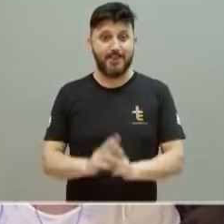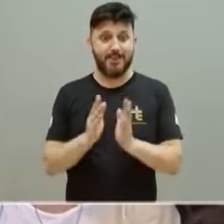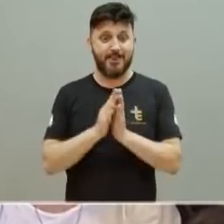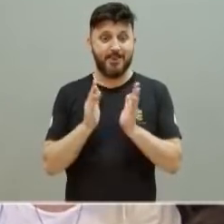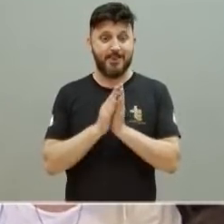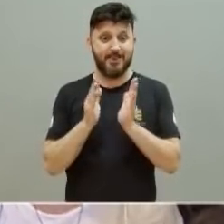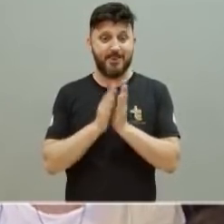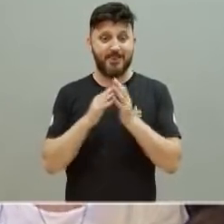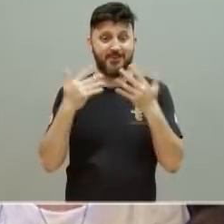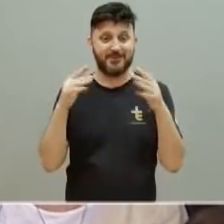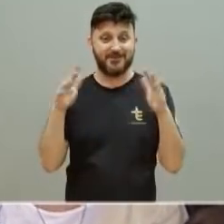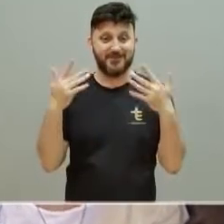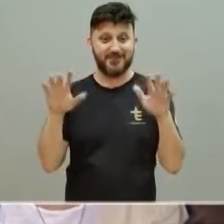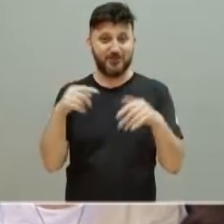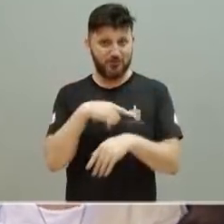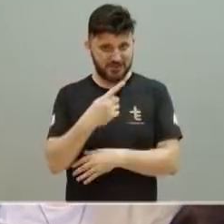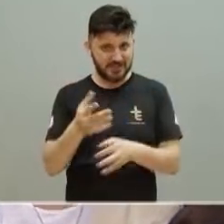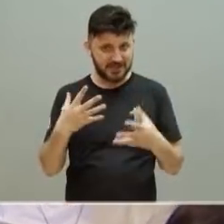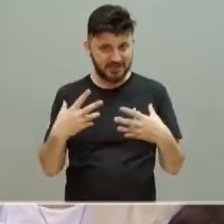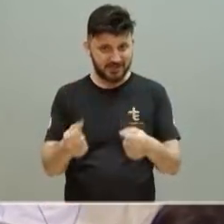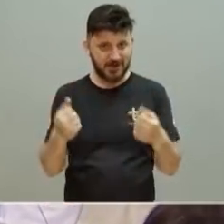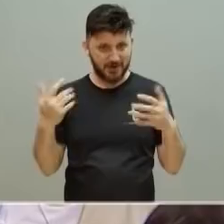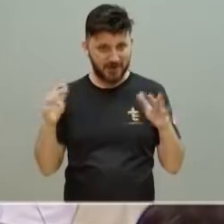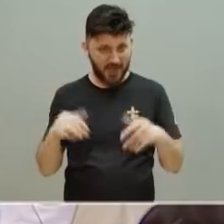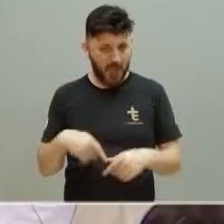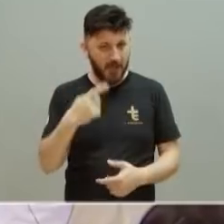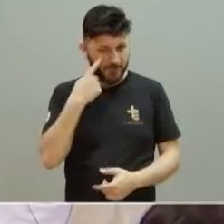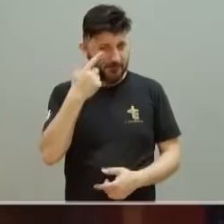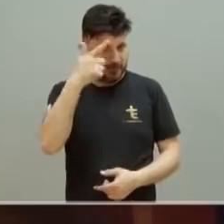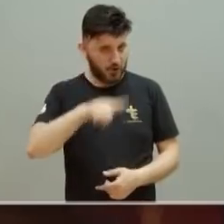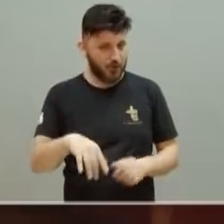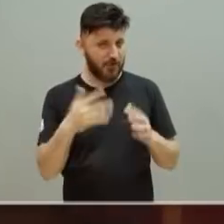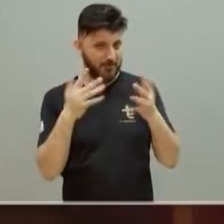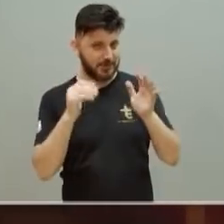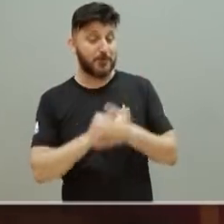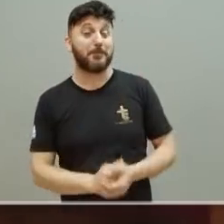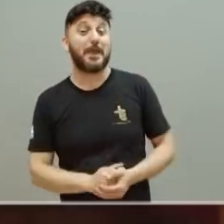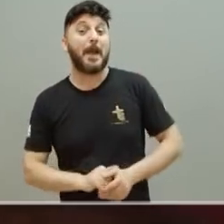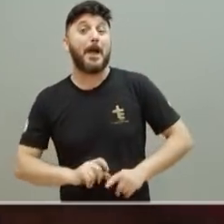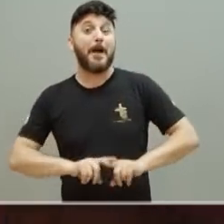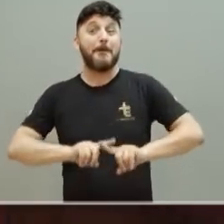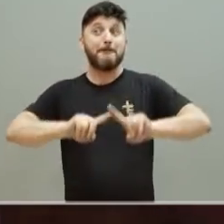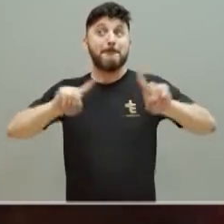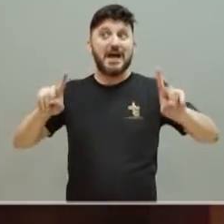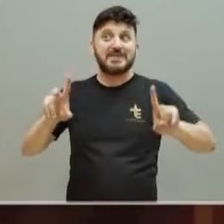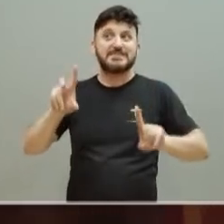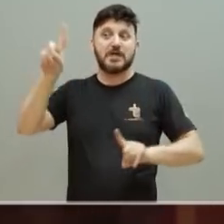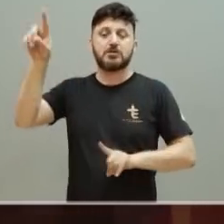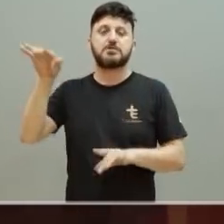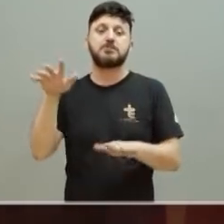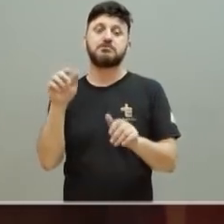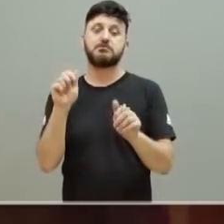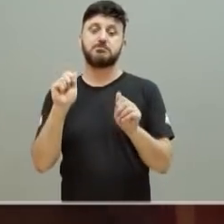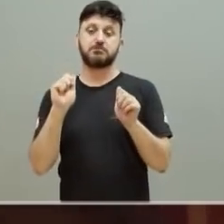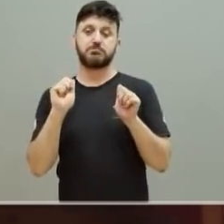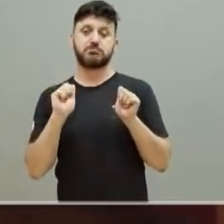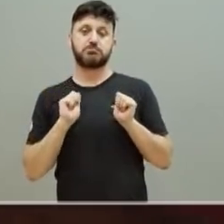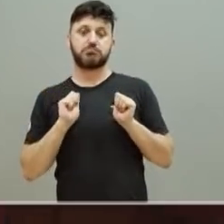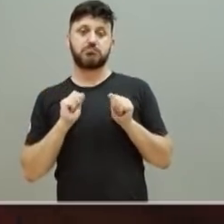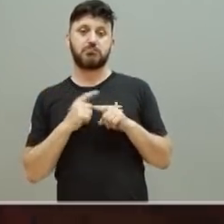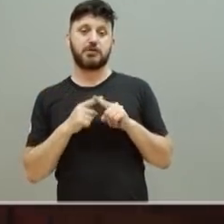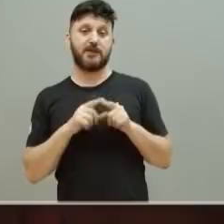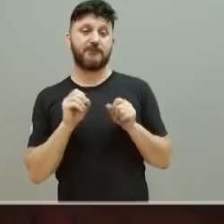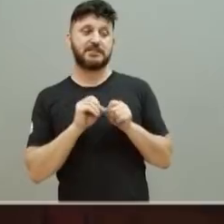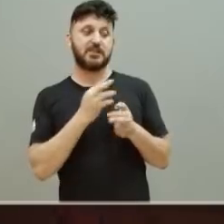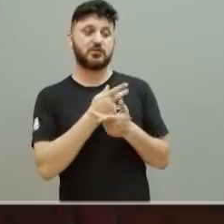Aplaudiu, né? Quero ver se você vai aplaudir agora. Mas ele não move uma palha para fazer aquilo